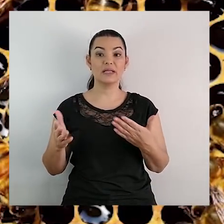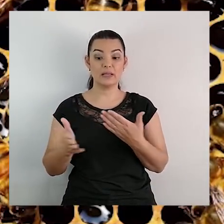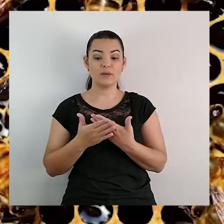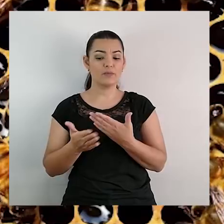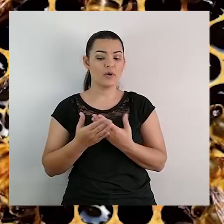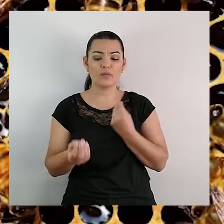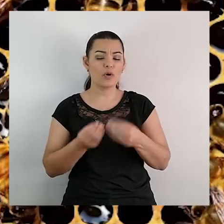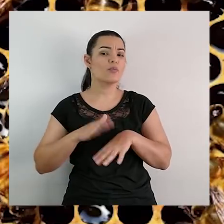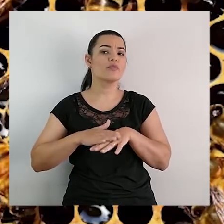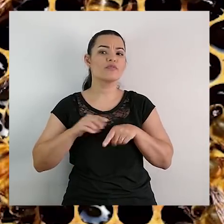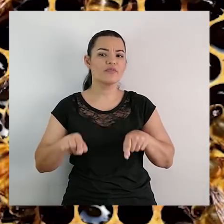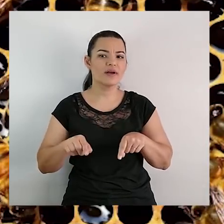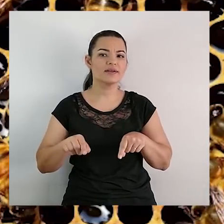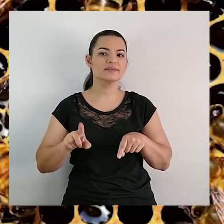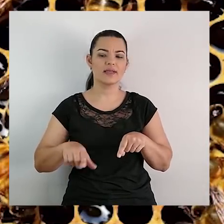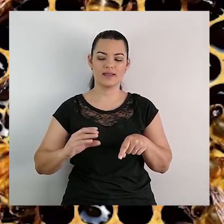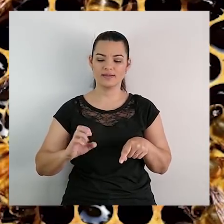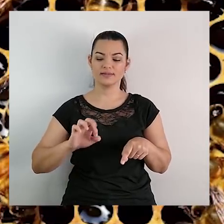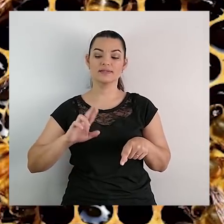elas.